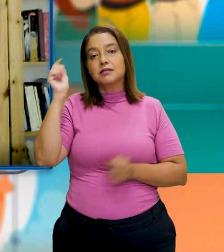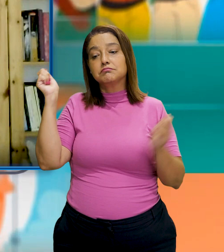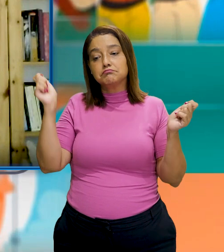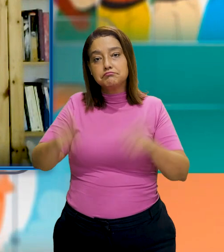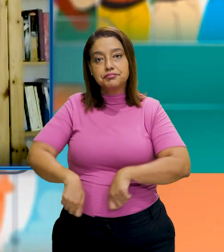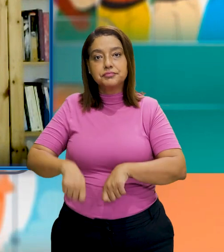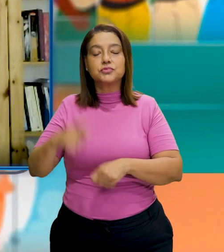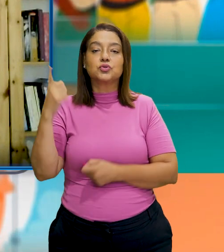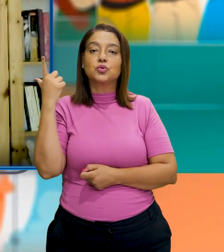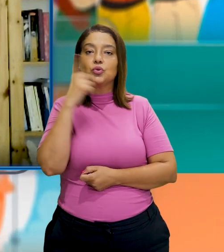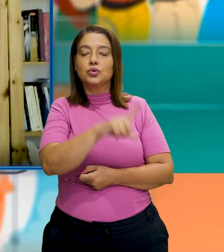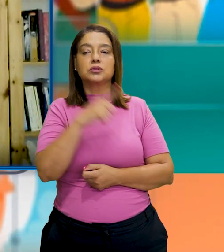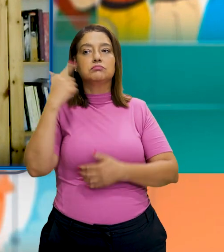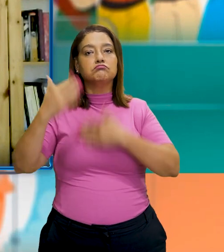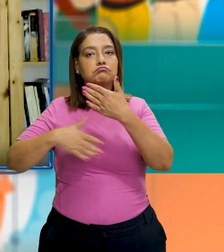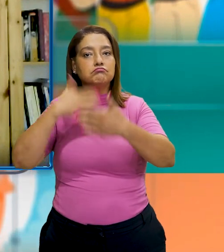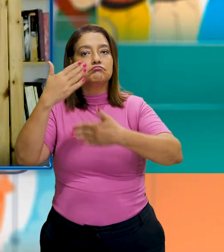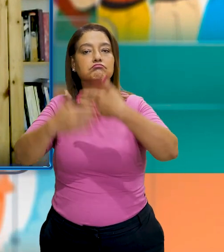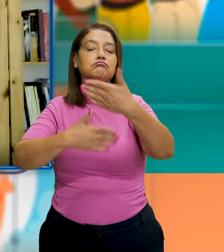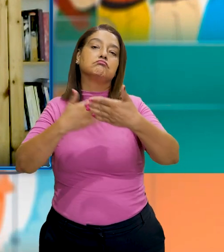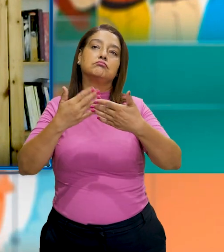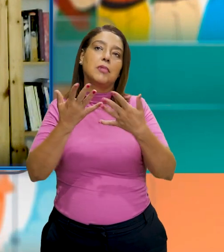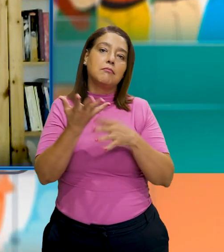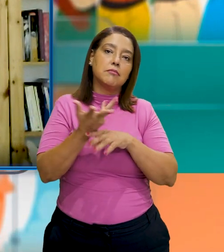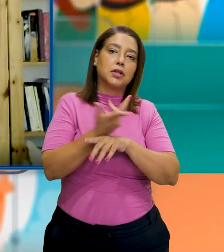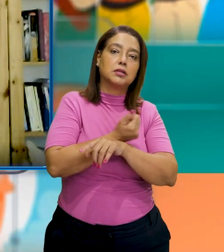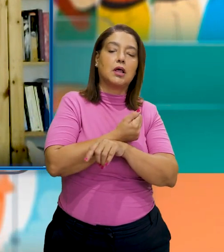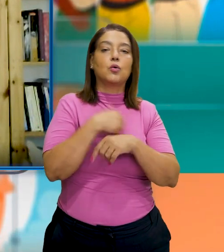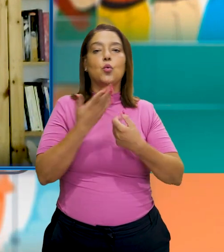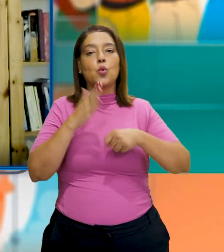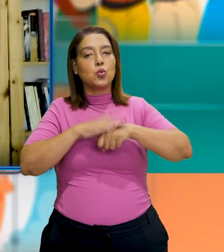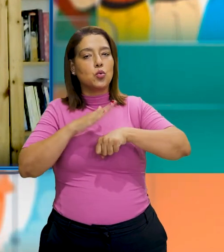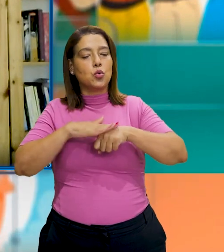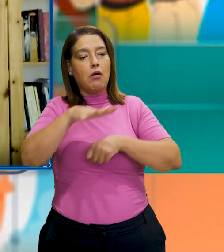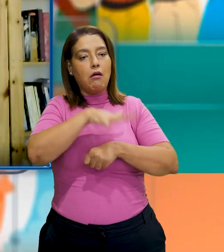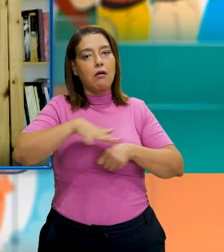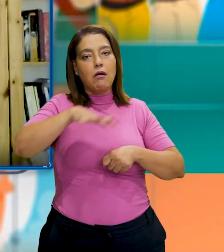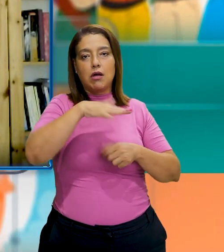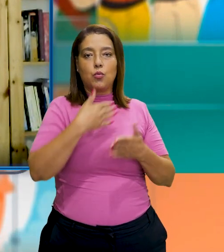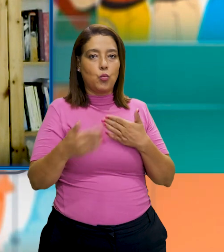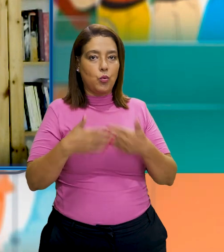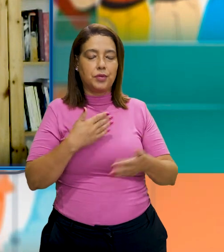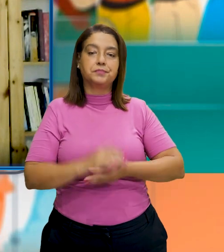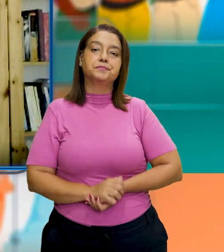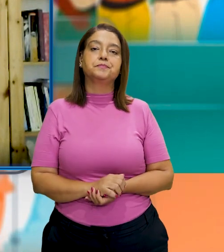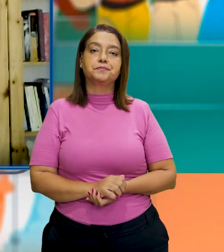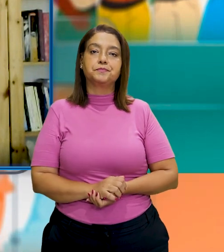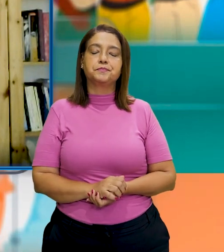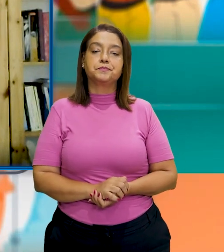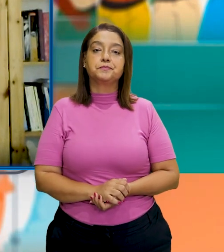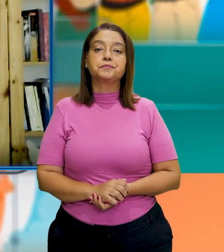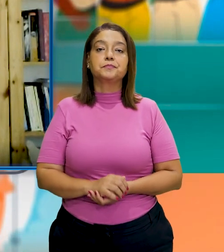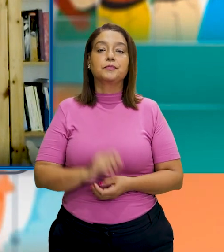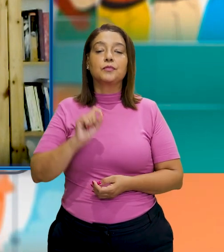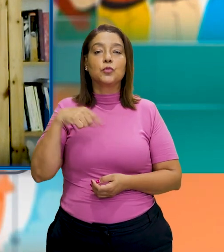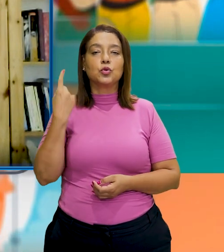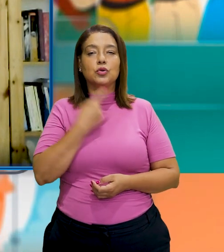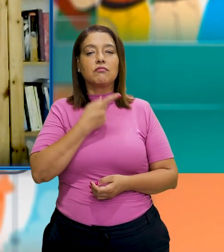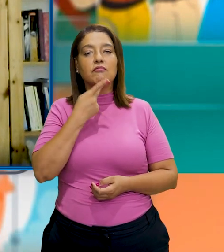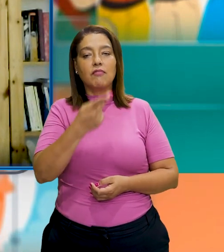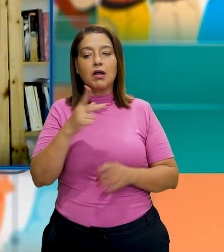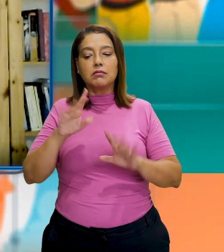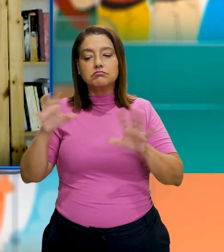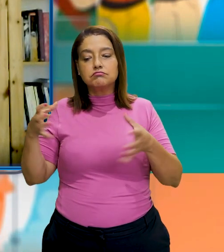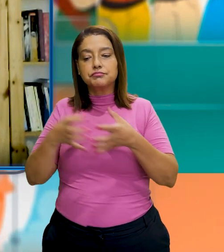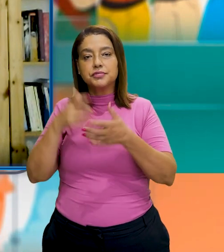como capacidade de desenvolvimento, né, de alguma habilidade ou atuação em alguma área. Quando a gente fala de trabalho em